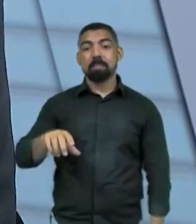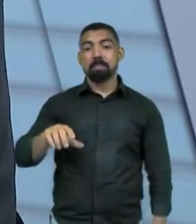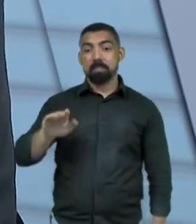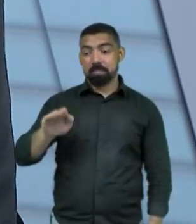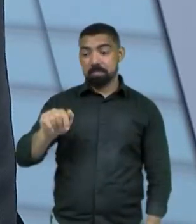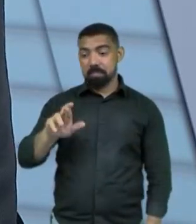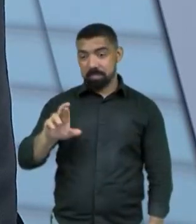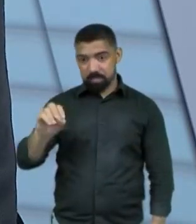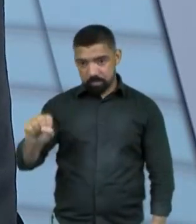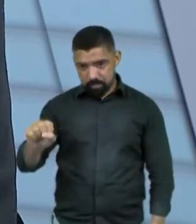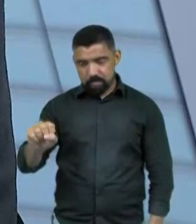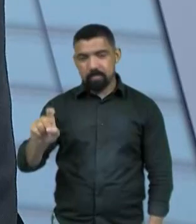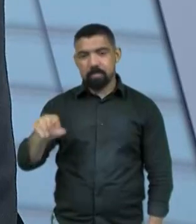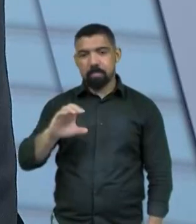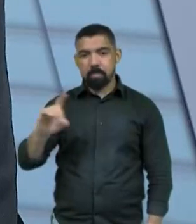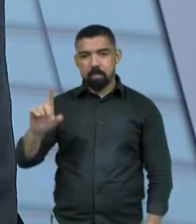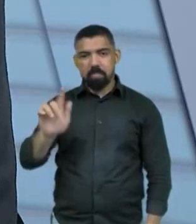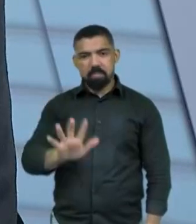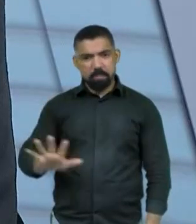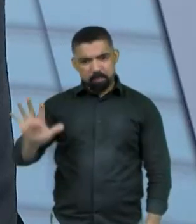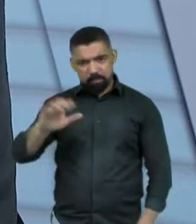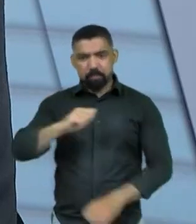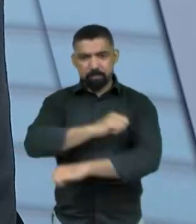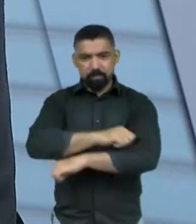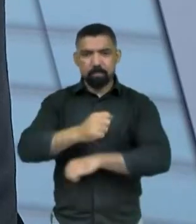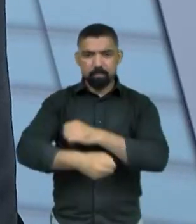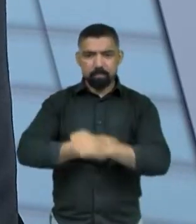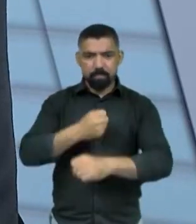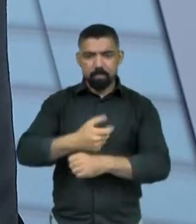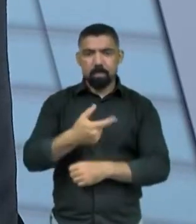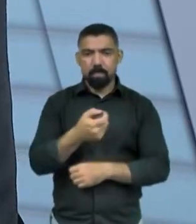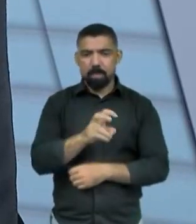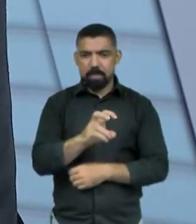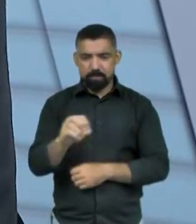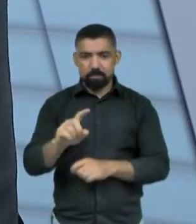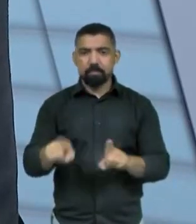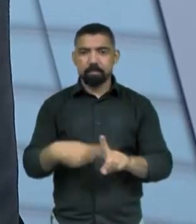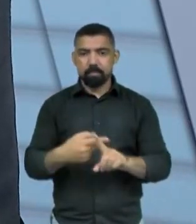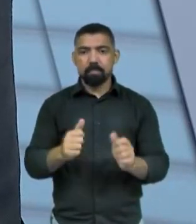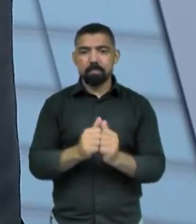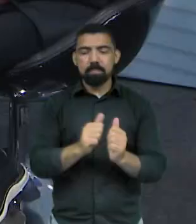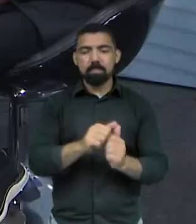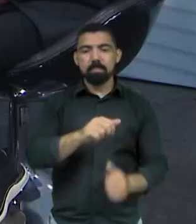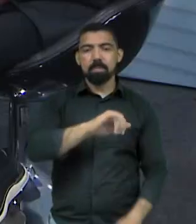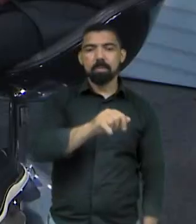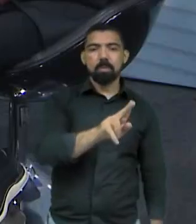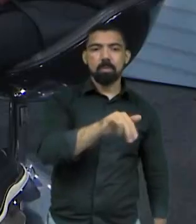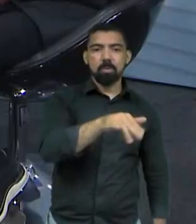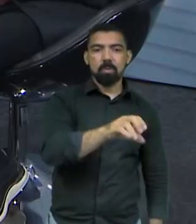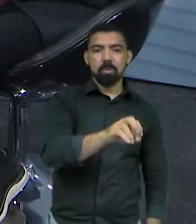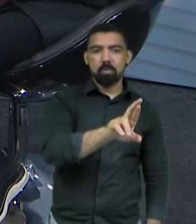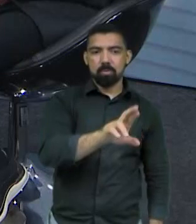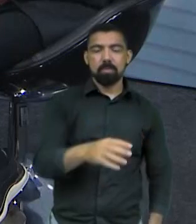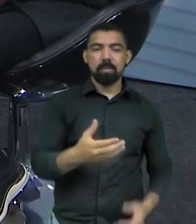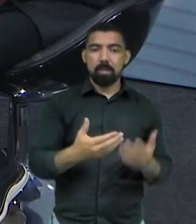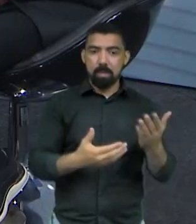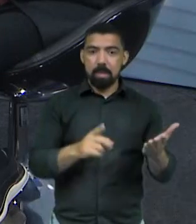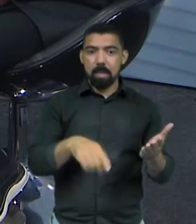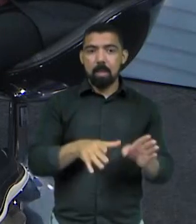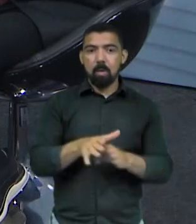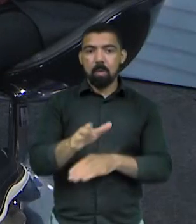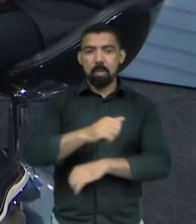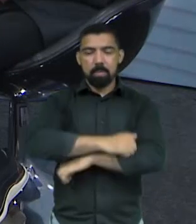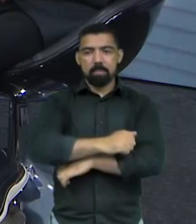que é o coordenador-geral da plataforma Ceará 2050, também com o doutor Júlio Cavalcante, consultor da plataforma